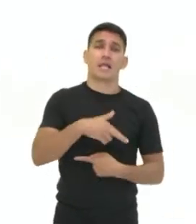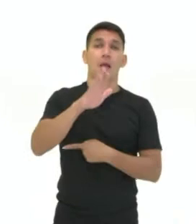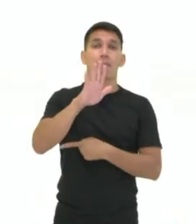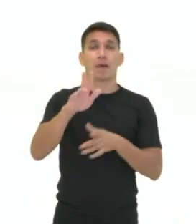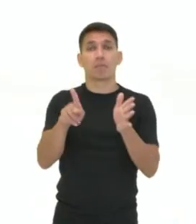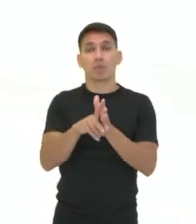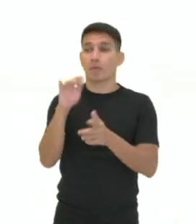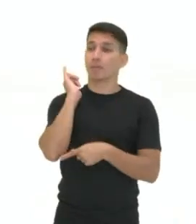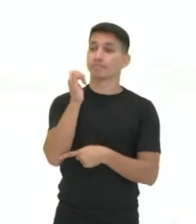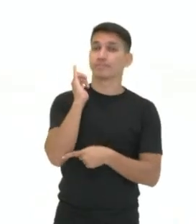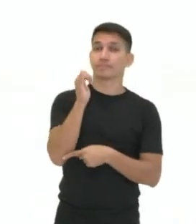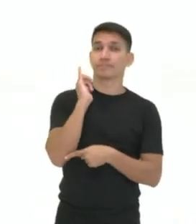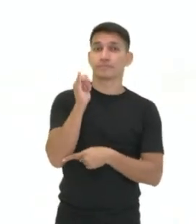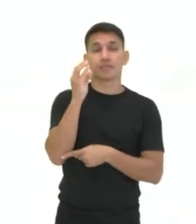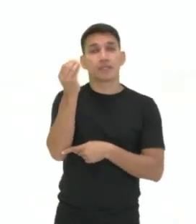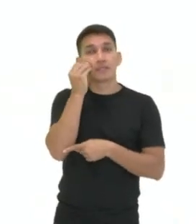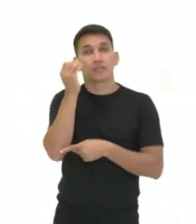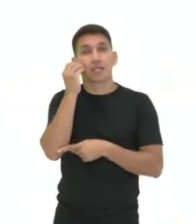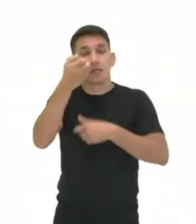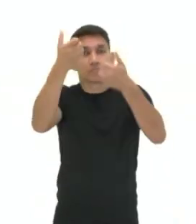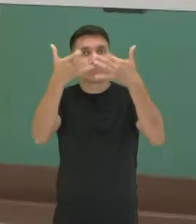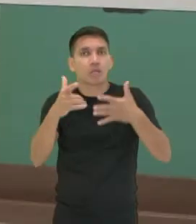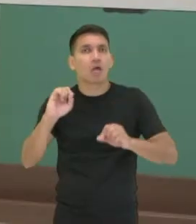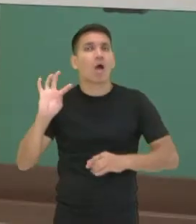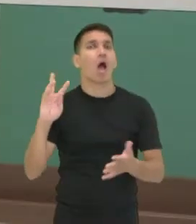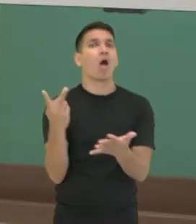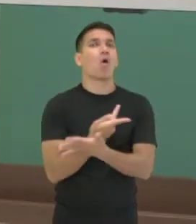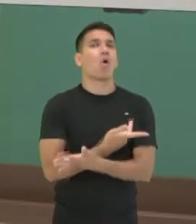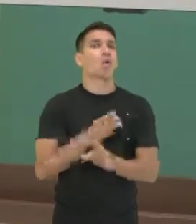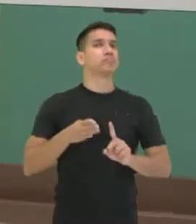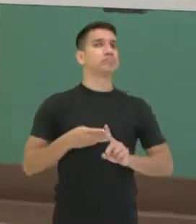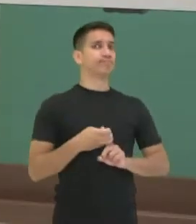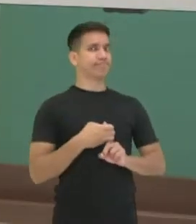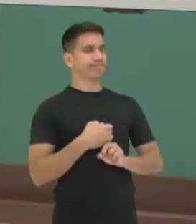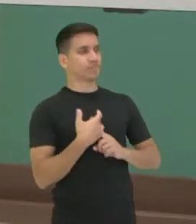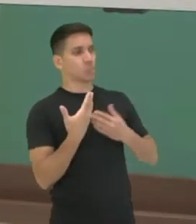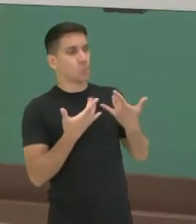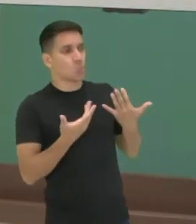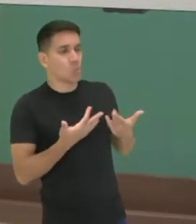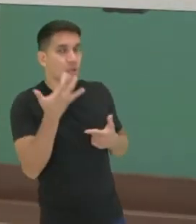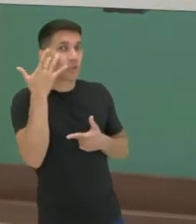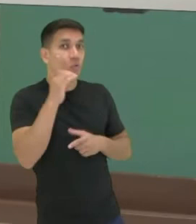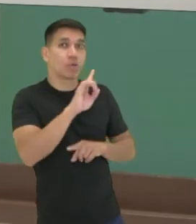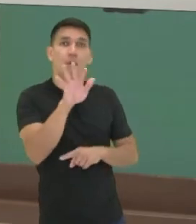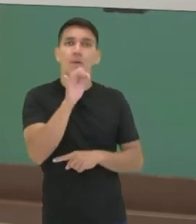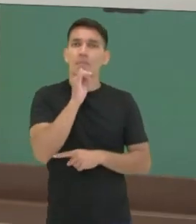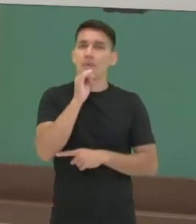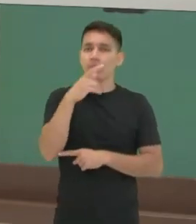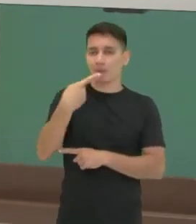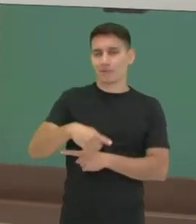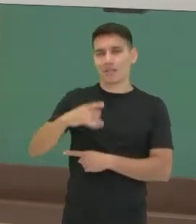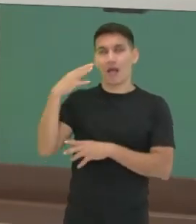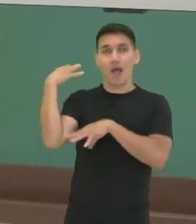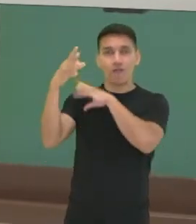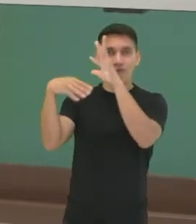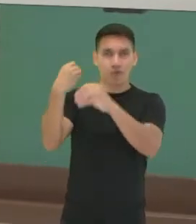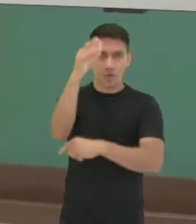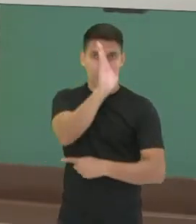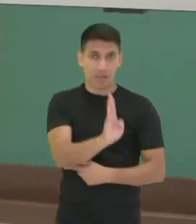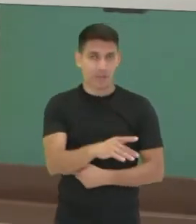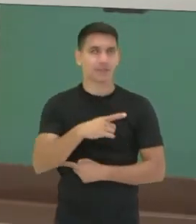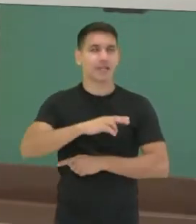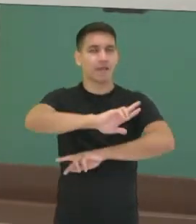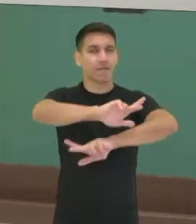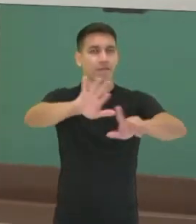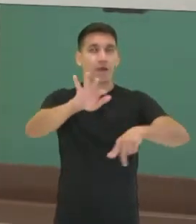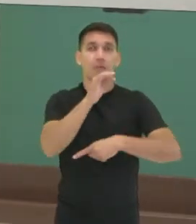que tentam explicar acontecimentos misteriosos, sobrenaturais. Por exemplo, no folclore brasileiro, podemos, entre outros,